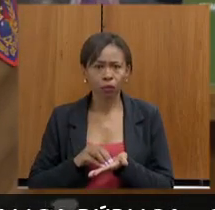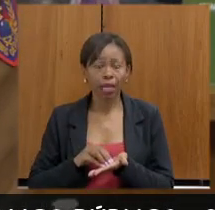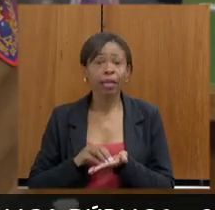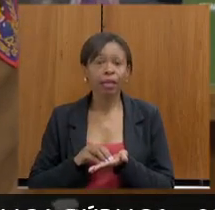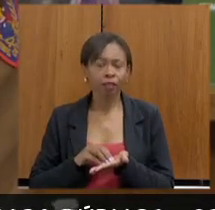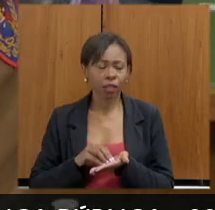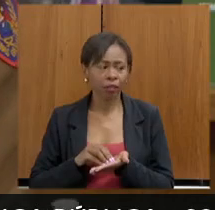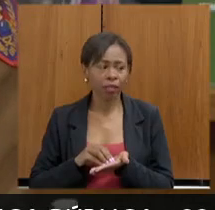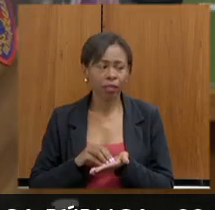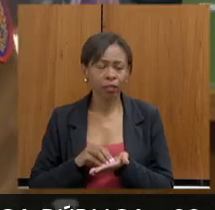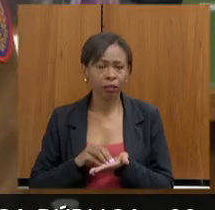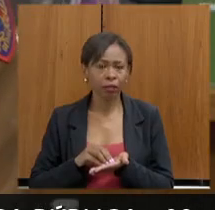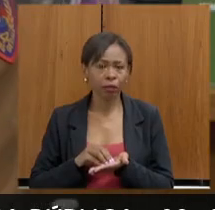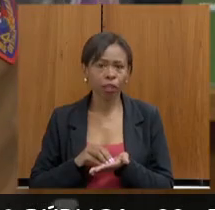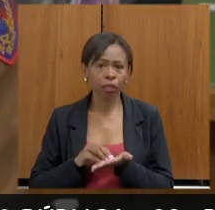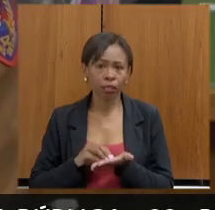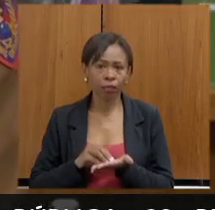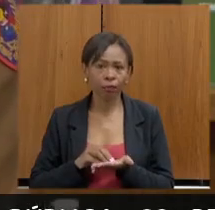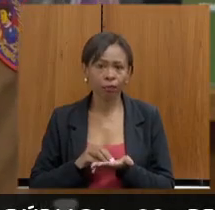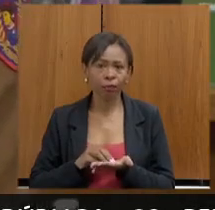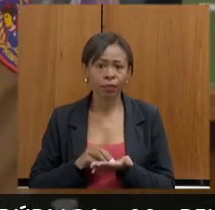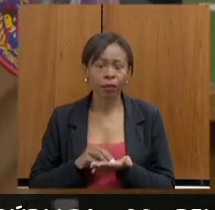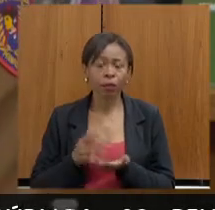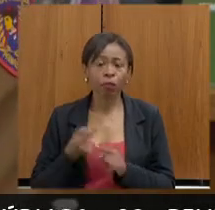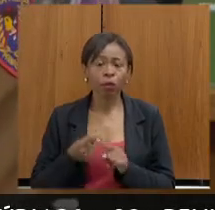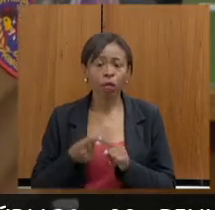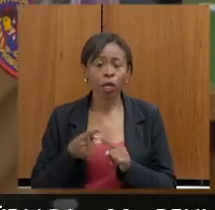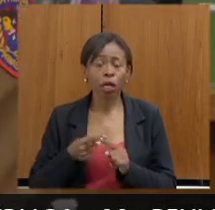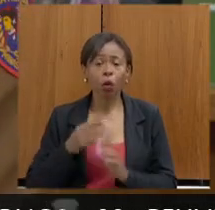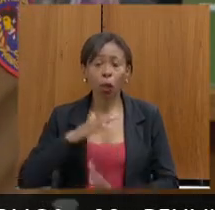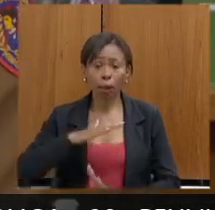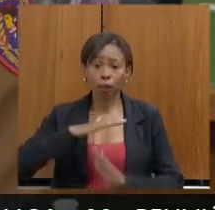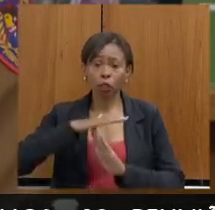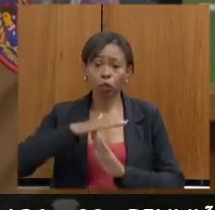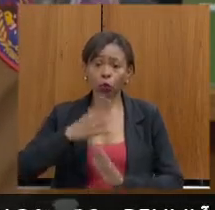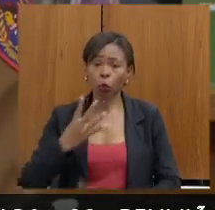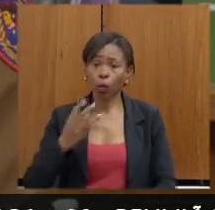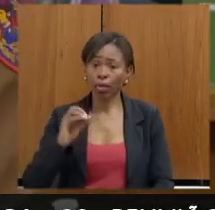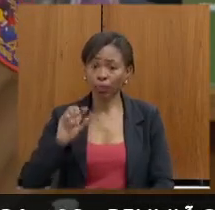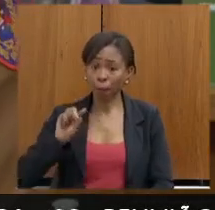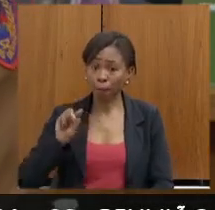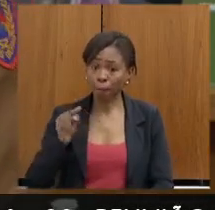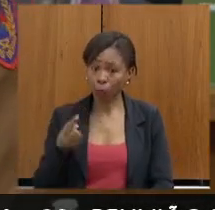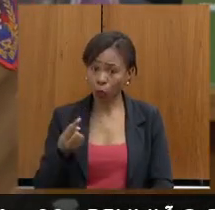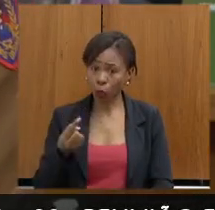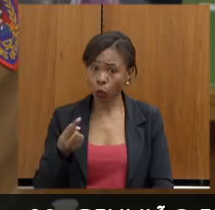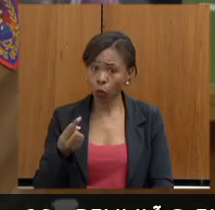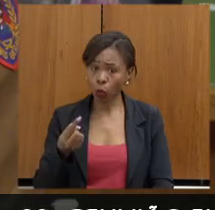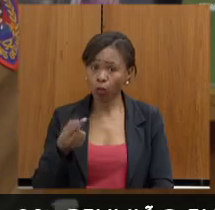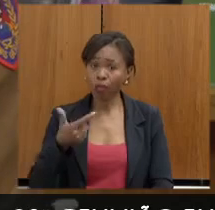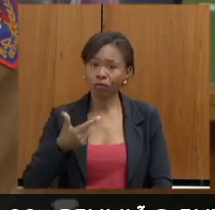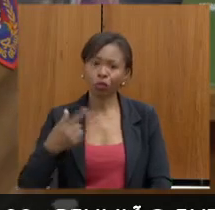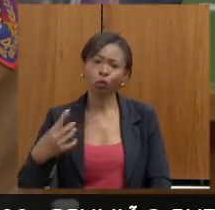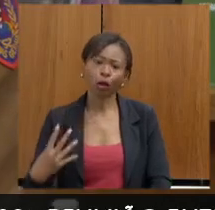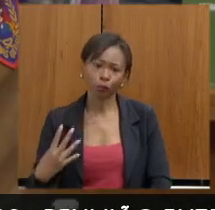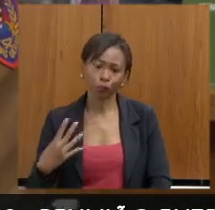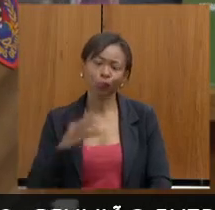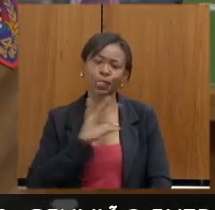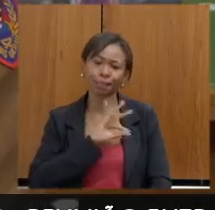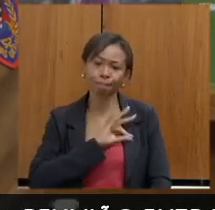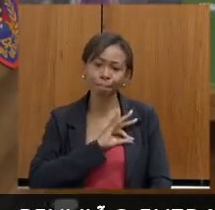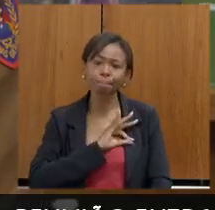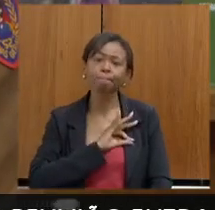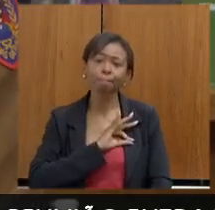prudencial de 2015 é são 40024 policiais e hoje nós estamos aqui nós temos aqui o que nós